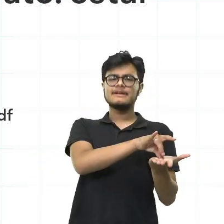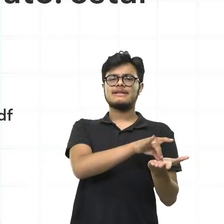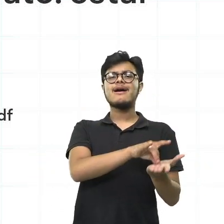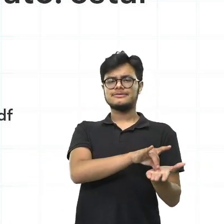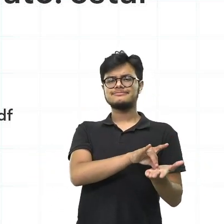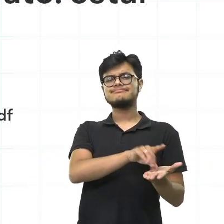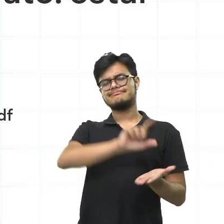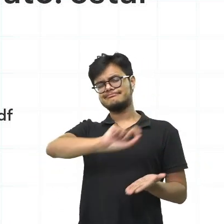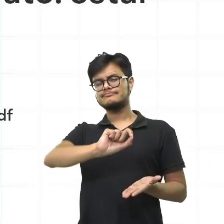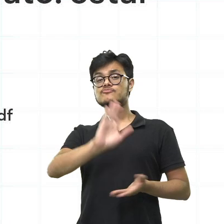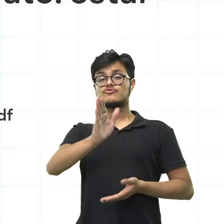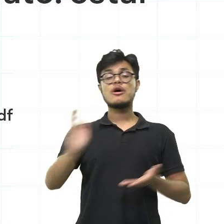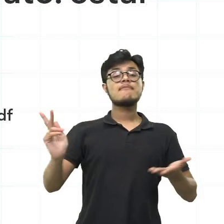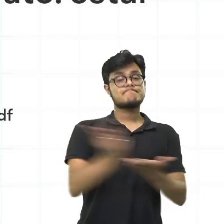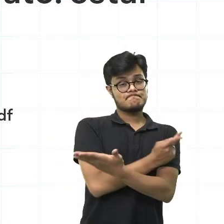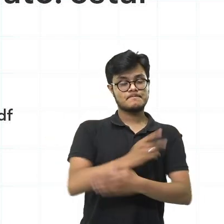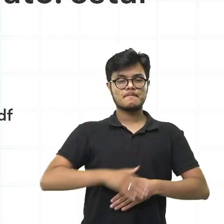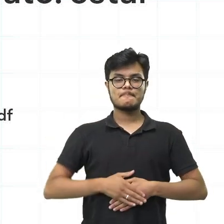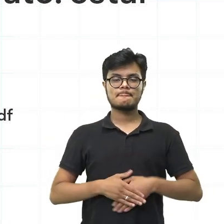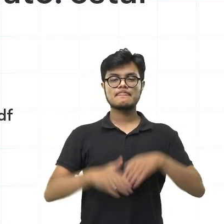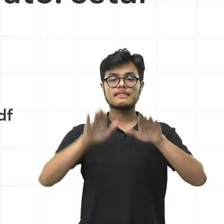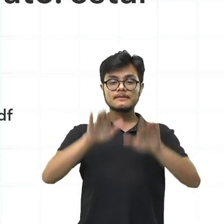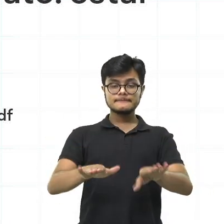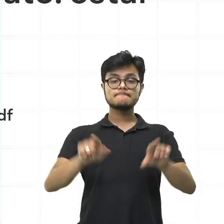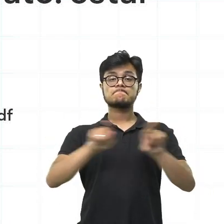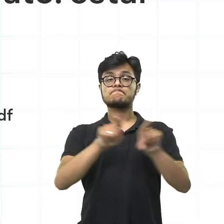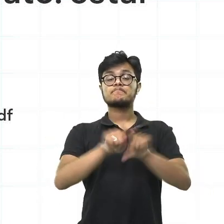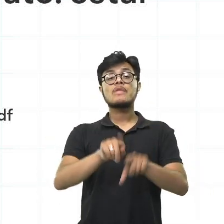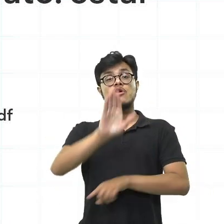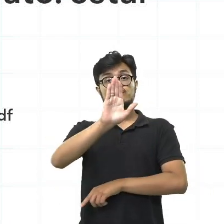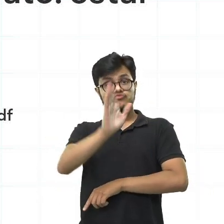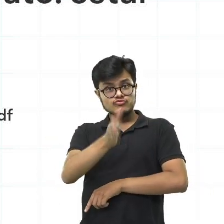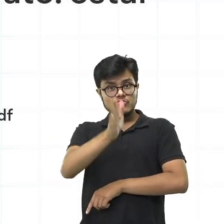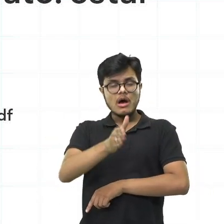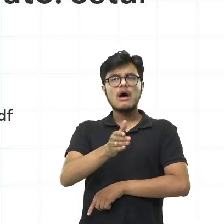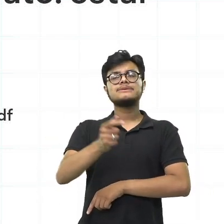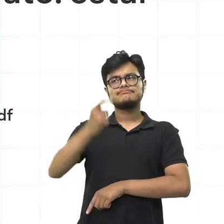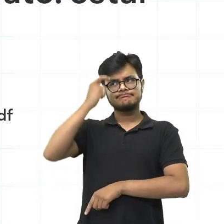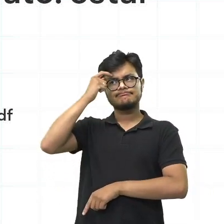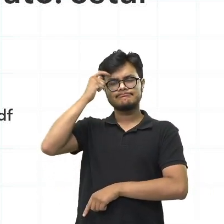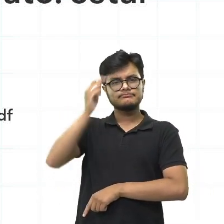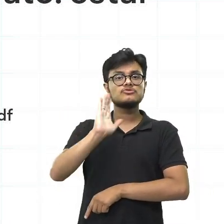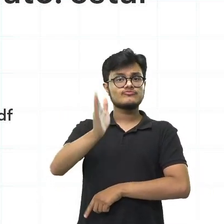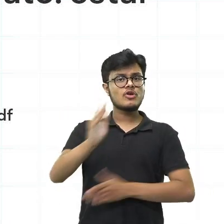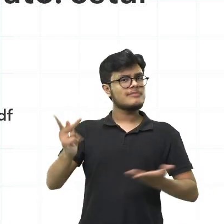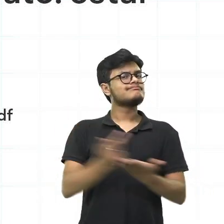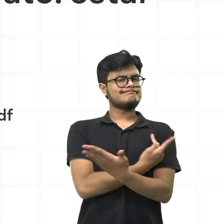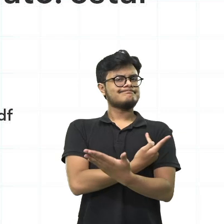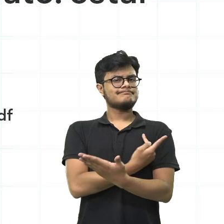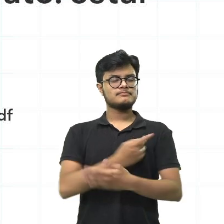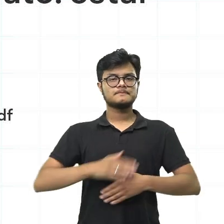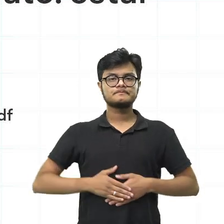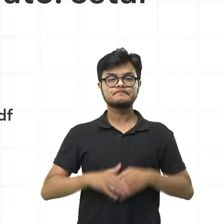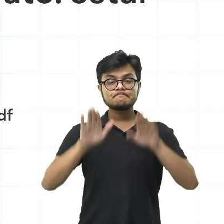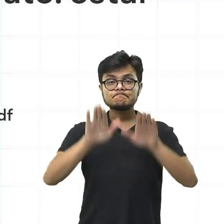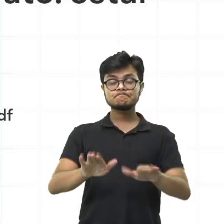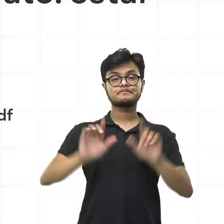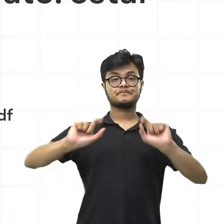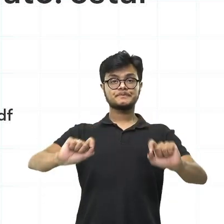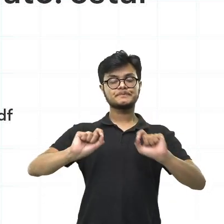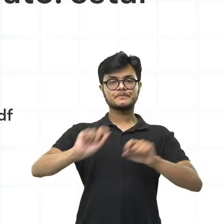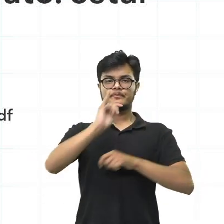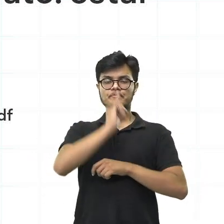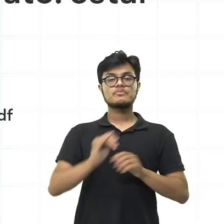fato, né? Com efeito. Estar ao fato, estar ciente, ser sabedor, né? Então,